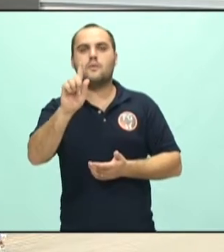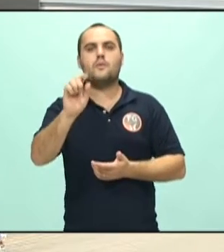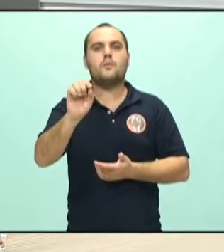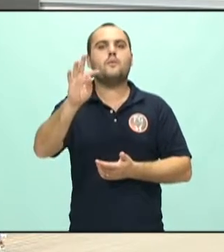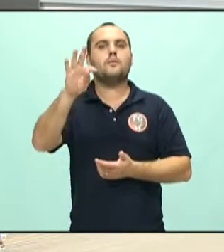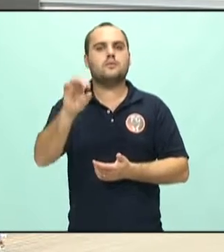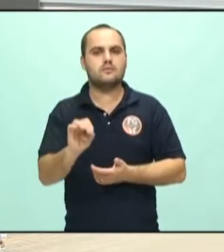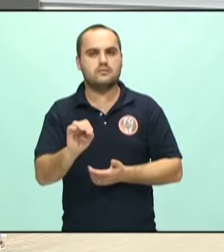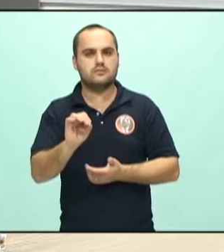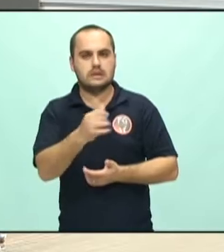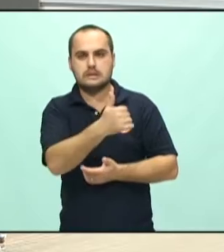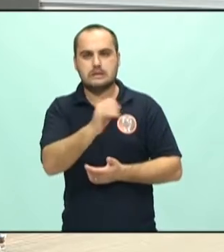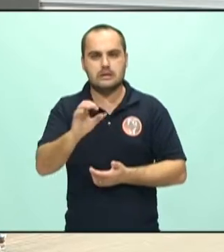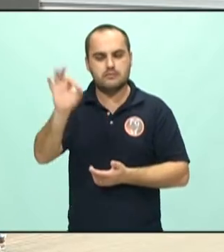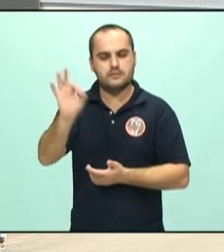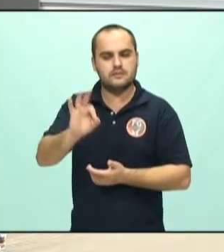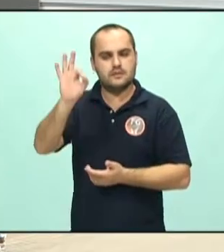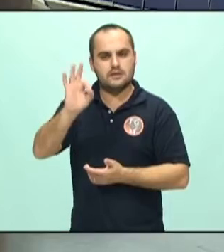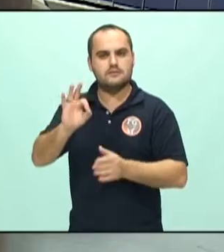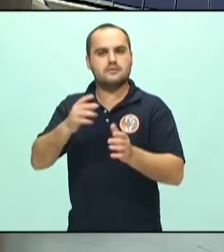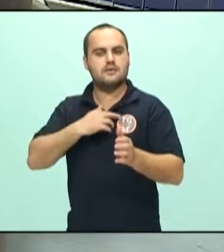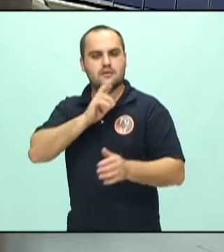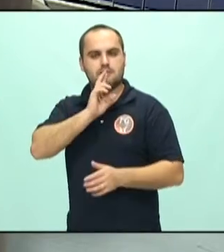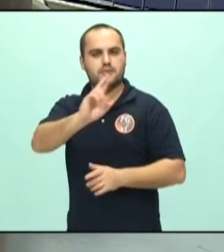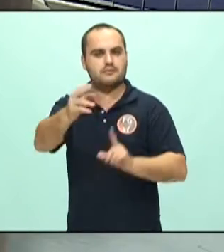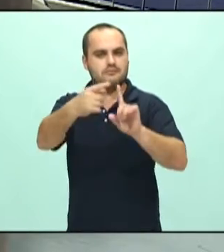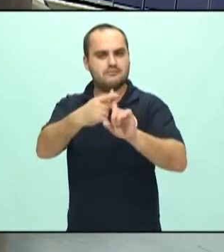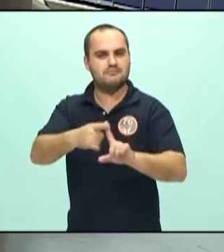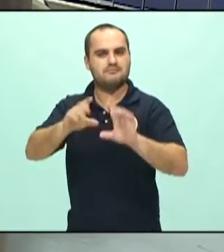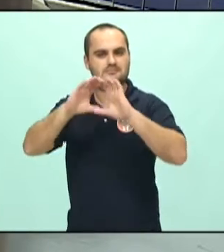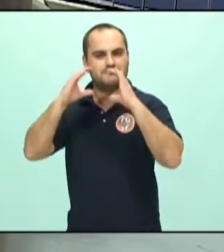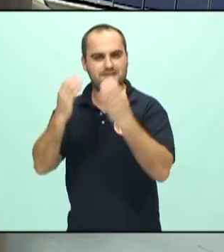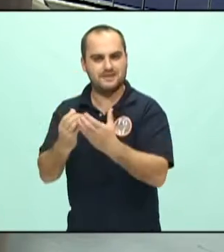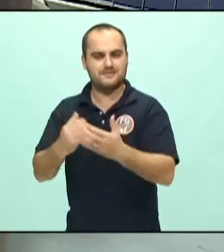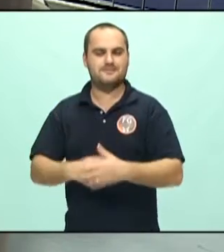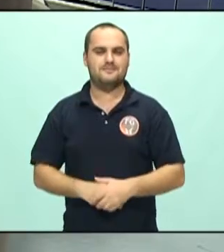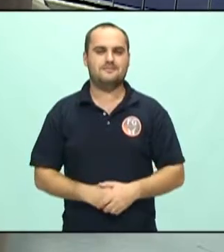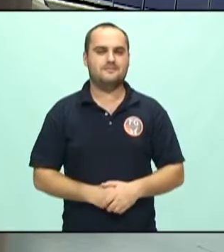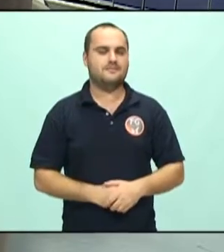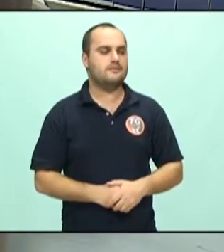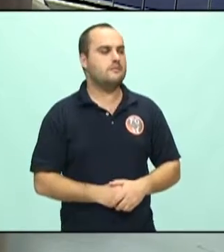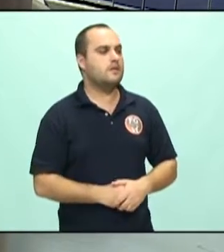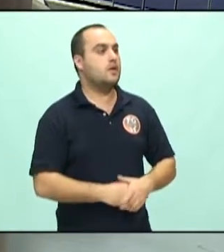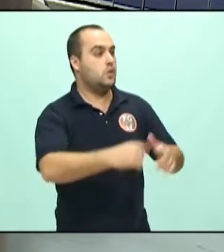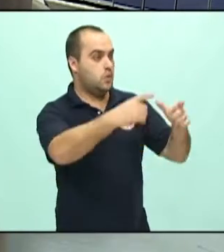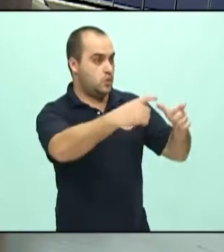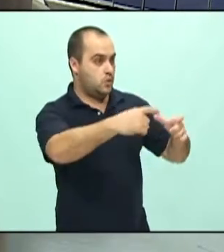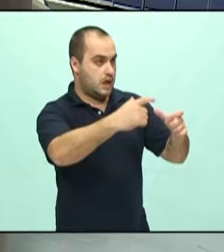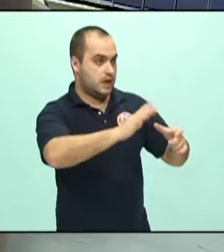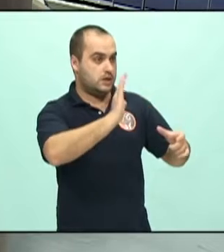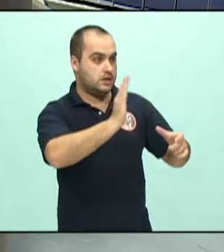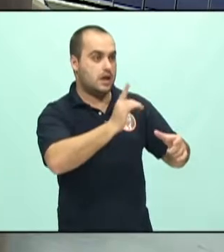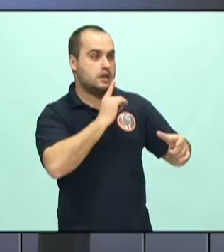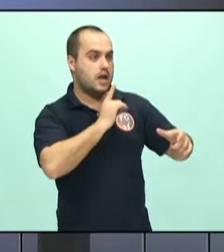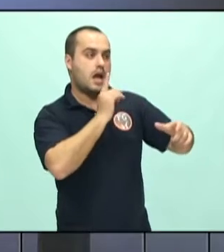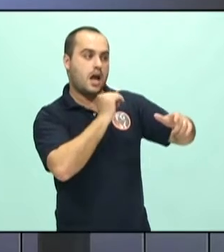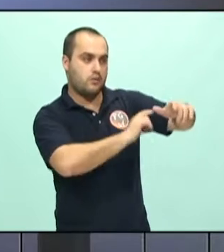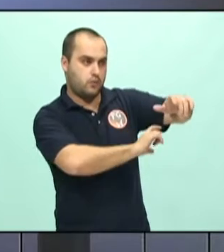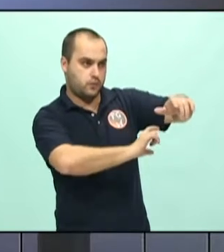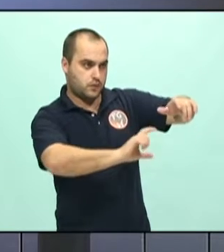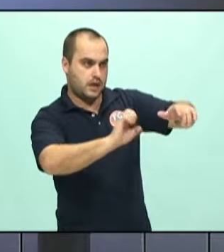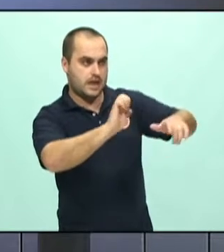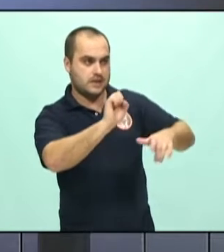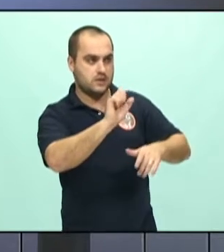para a nossa comunidade nas áreas em que já está instalada a rede de esgoto ou